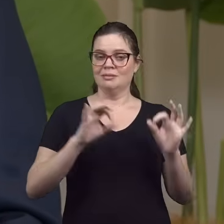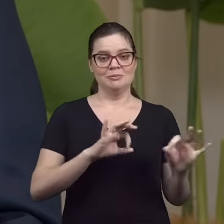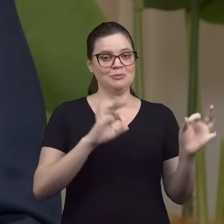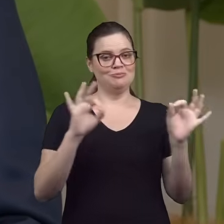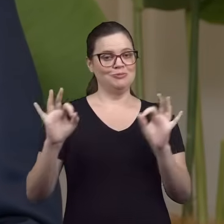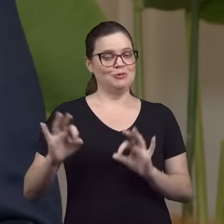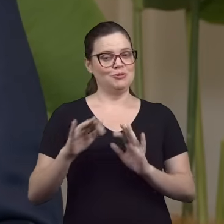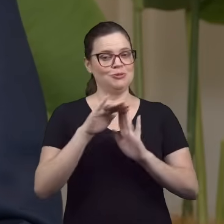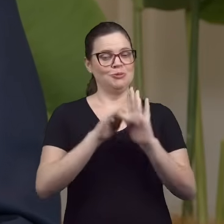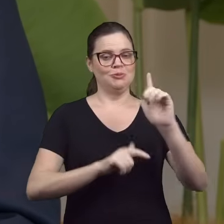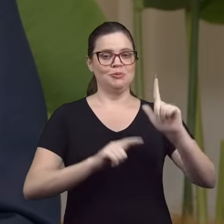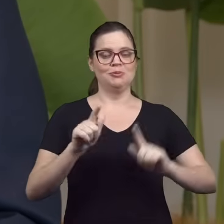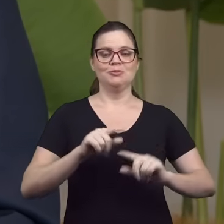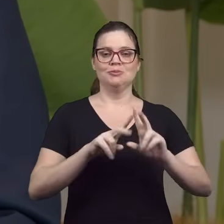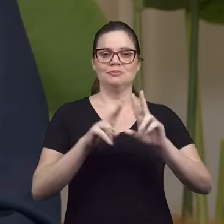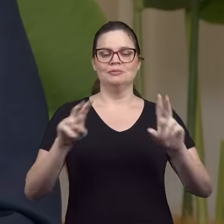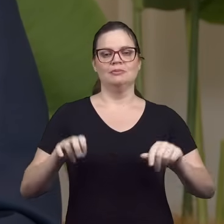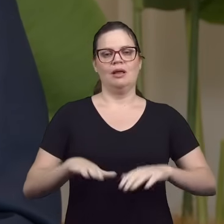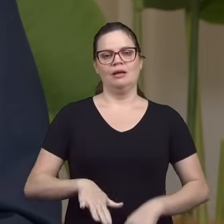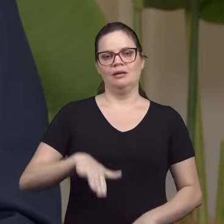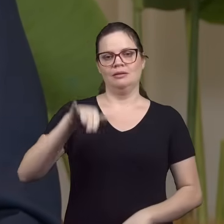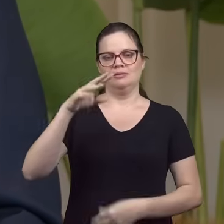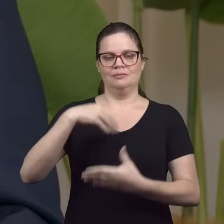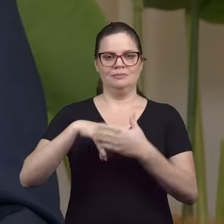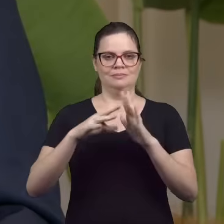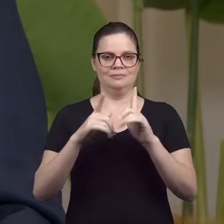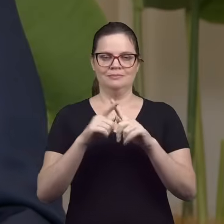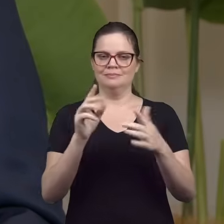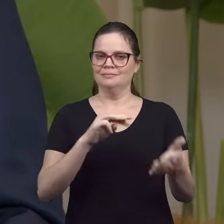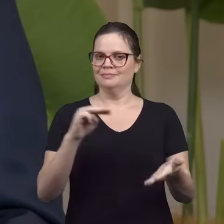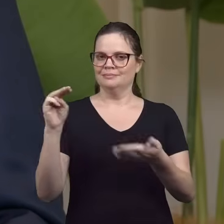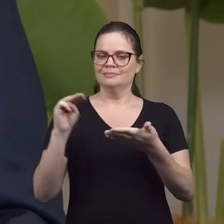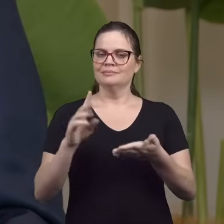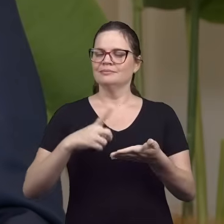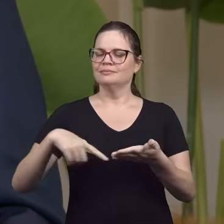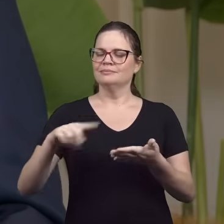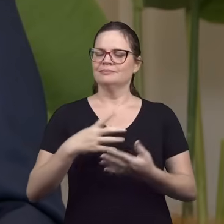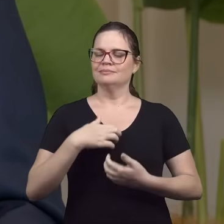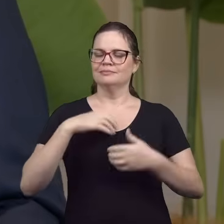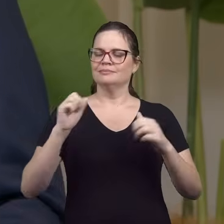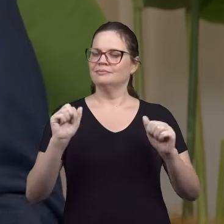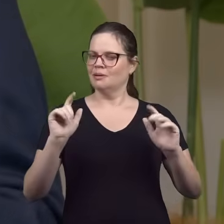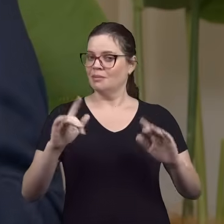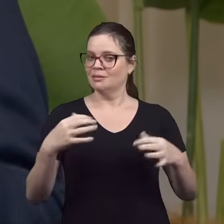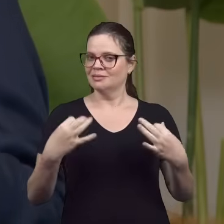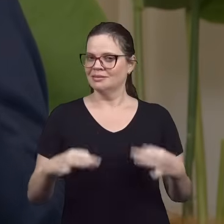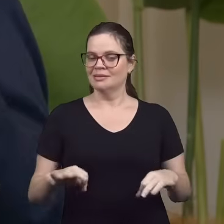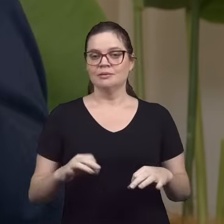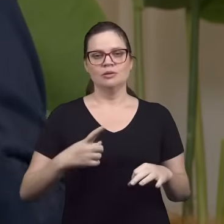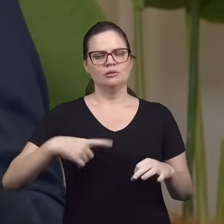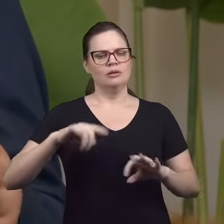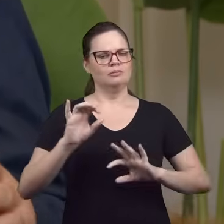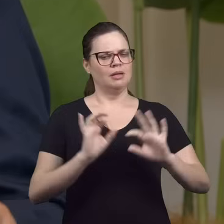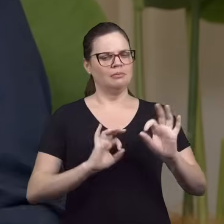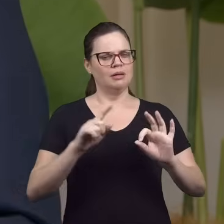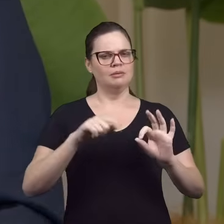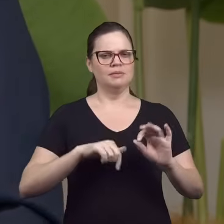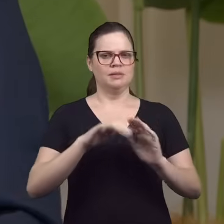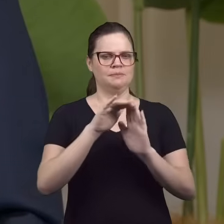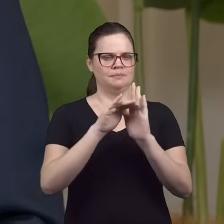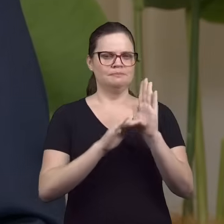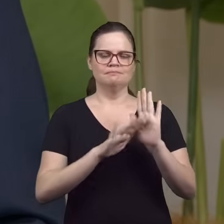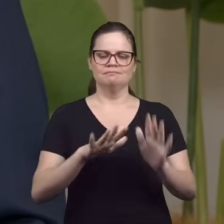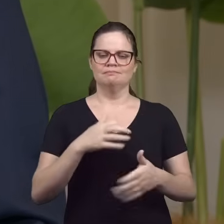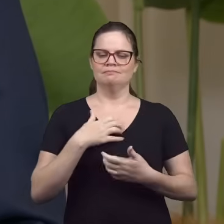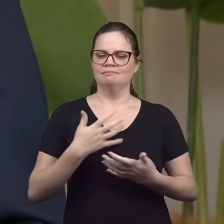programa Crescendo na Igreja Cristã Maranata. Que bênção tem sido! Fazemos esse programa com muita alegria,